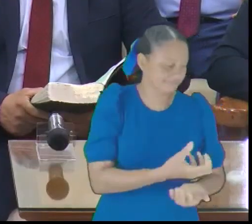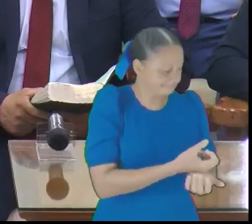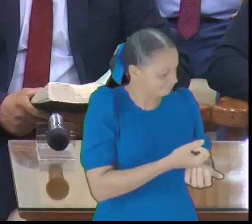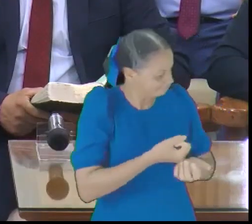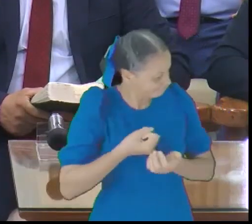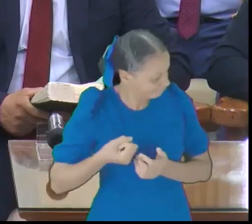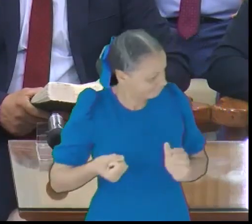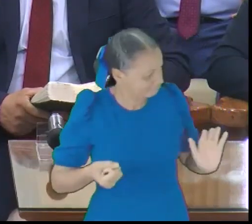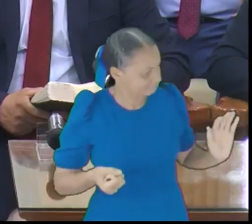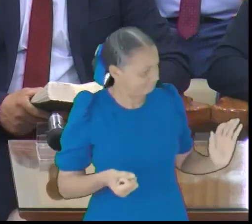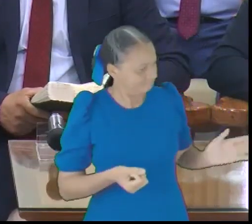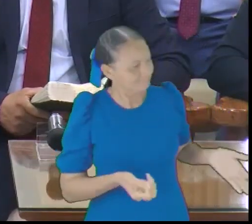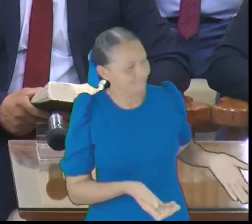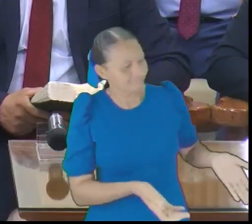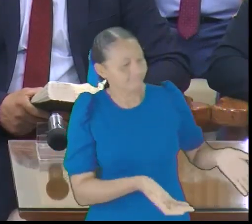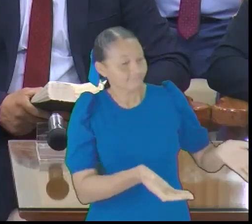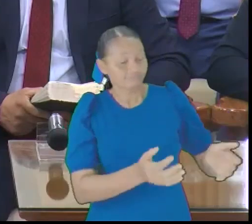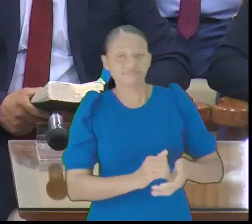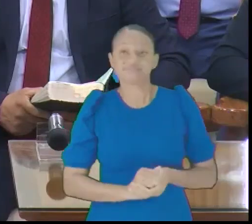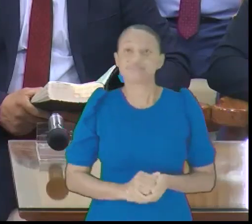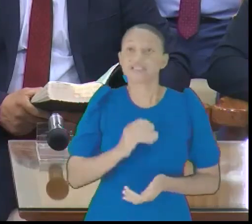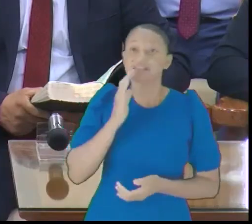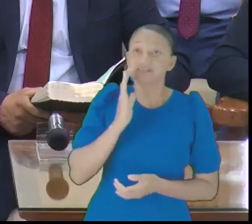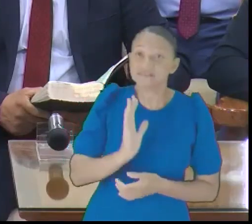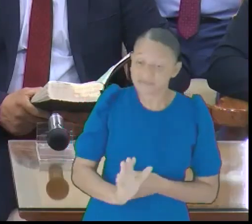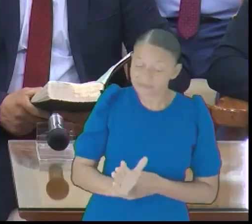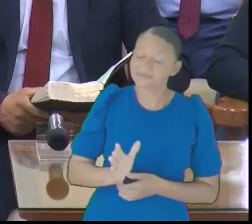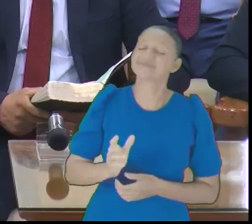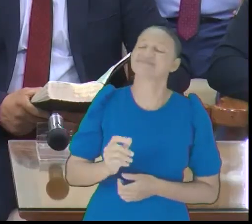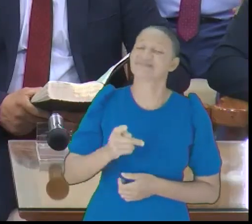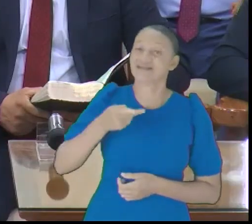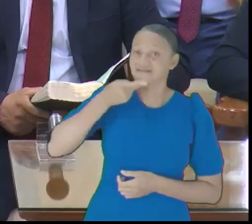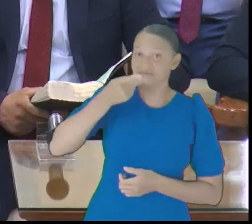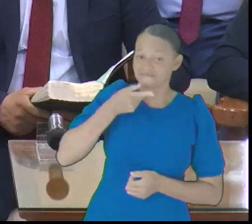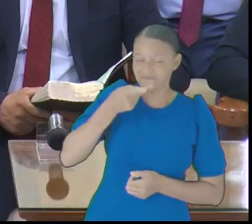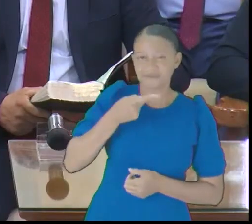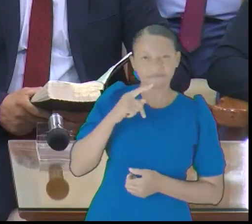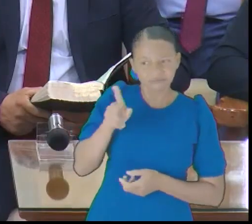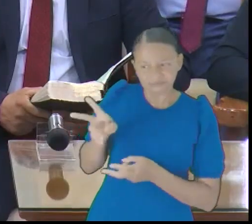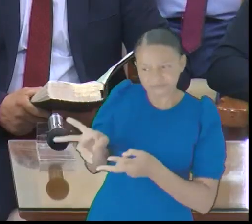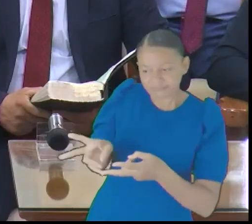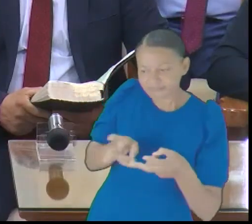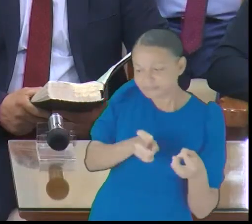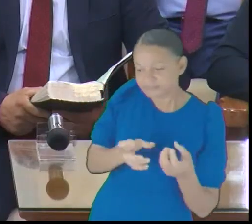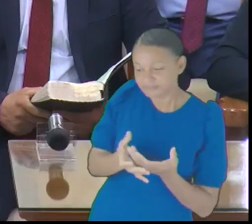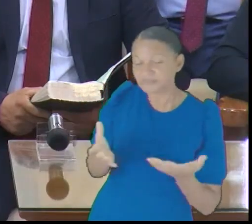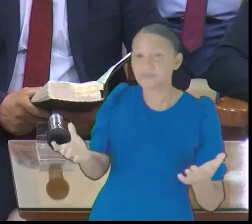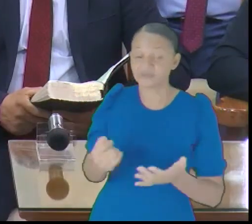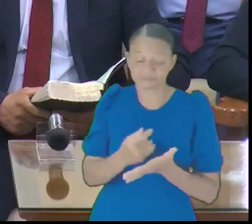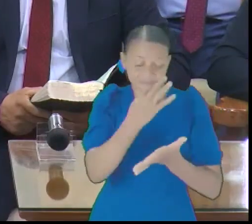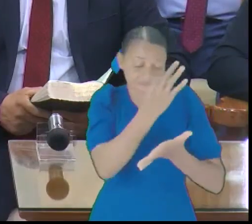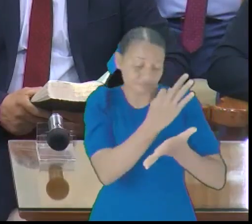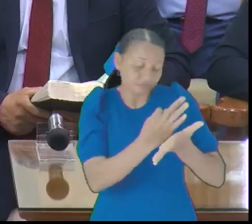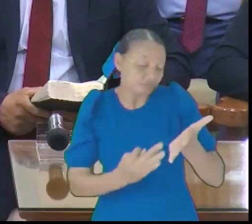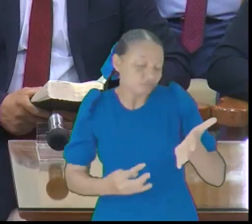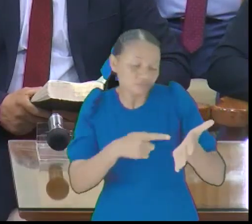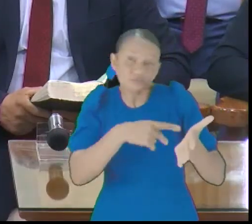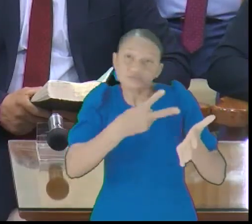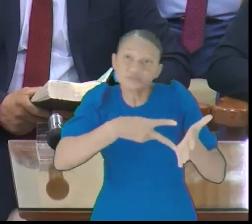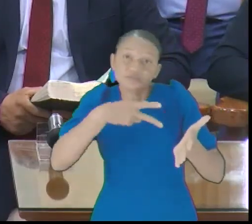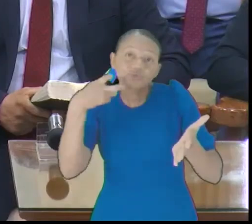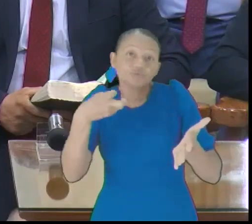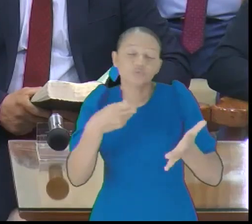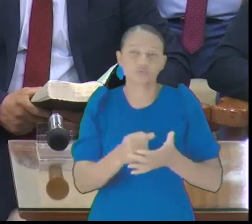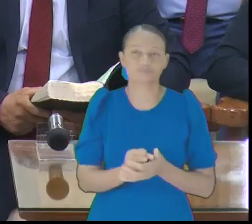trajetória. E como já falei, Abraão, quando você percebe o texto, você percebe que Abraão